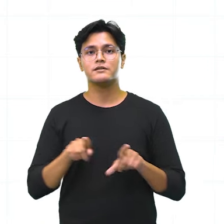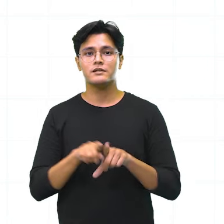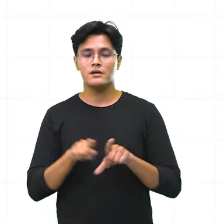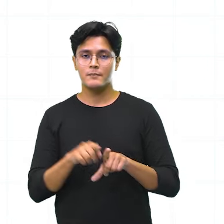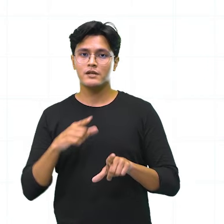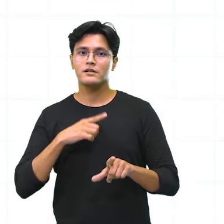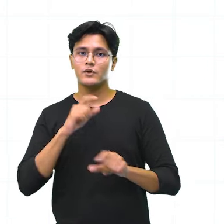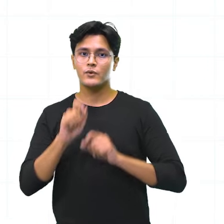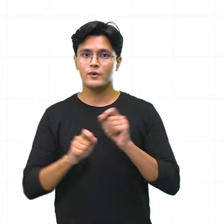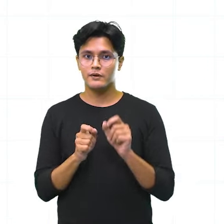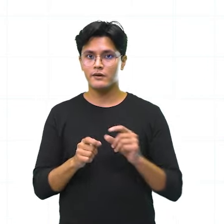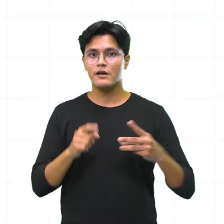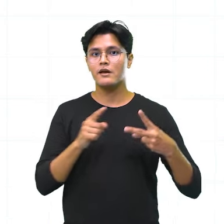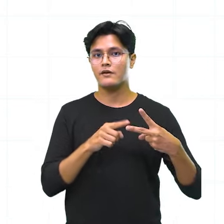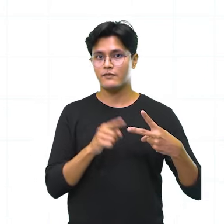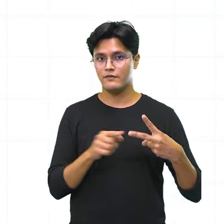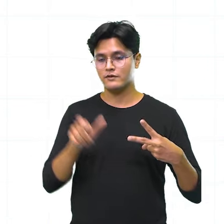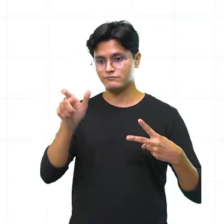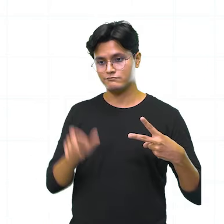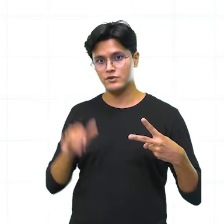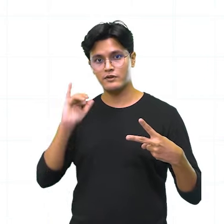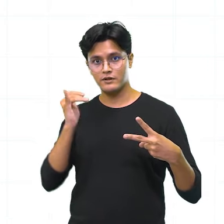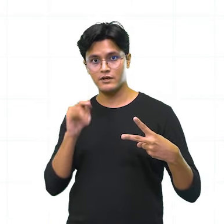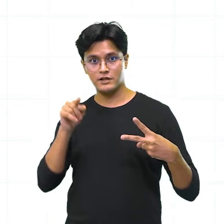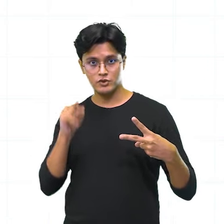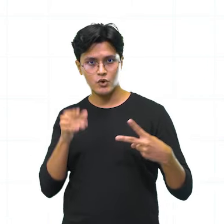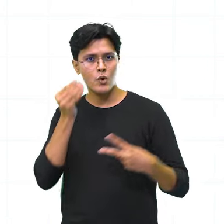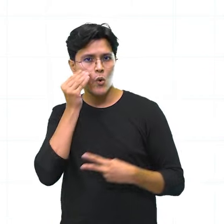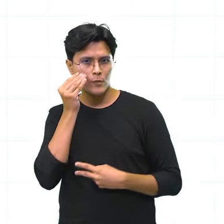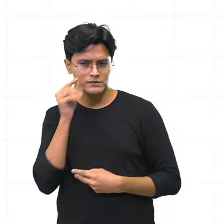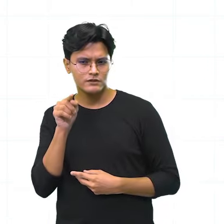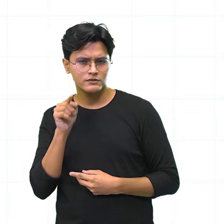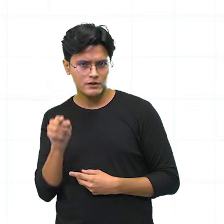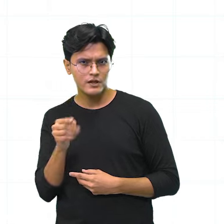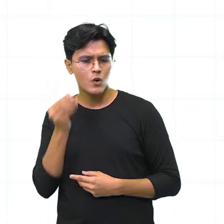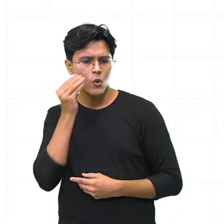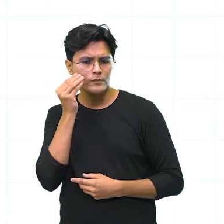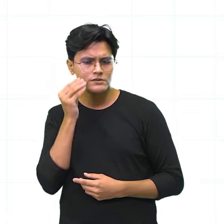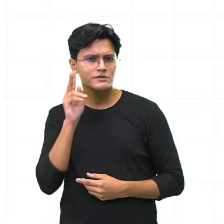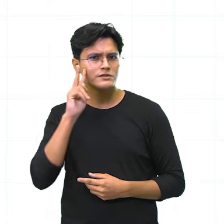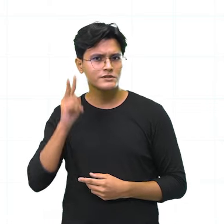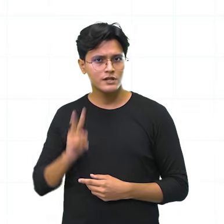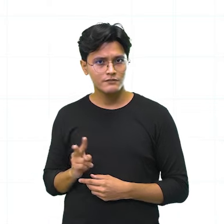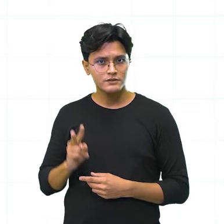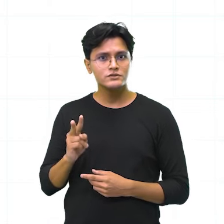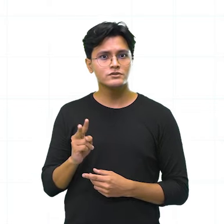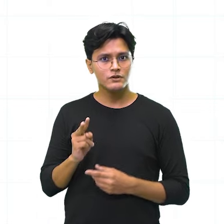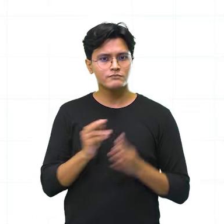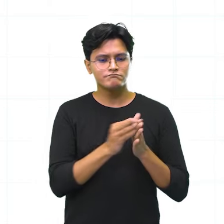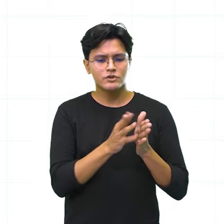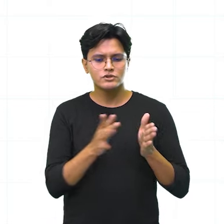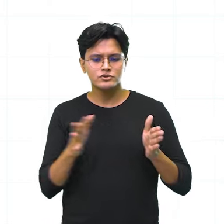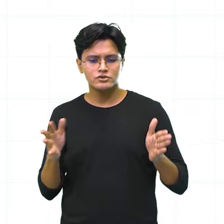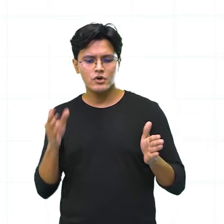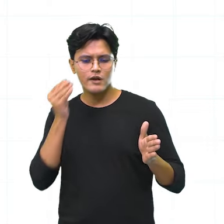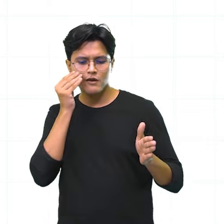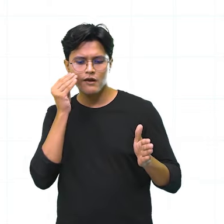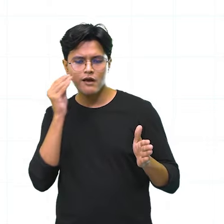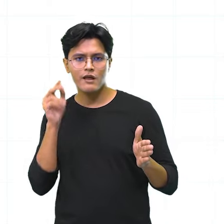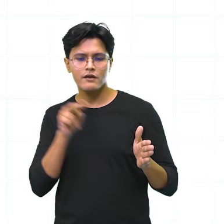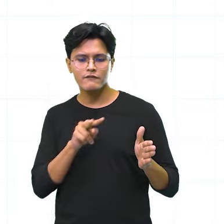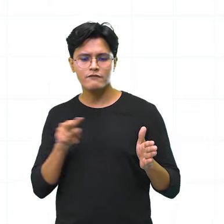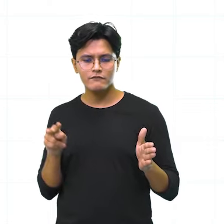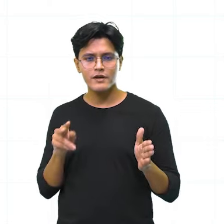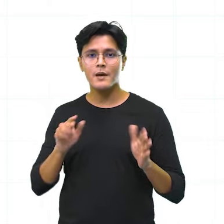narrador observador, que é aquele que só observa a história, né? Como se ele contasse apenas a história, sem